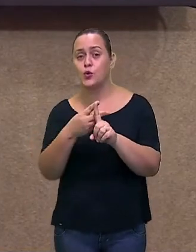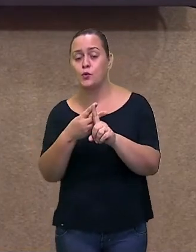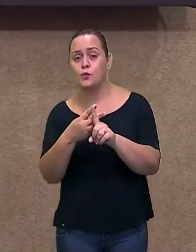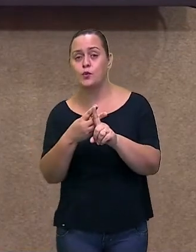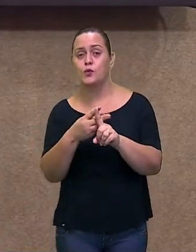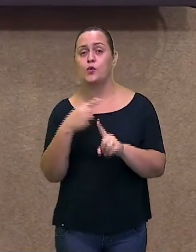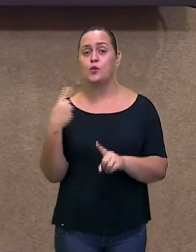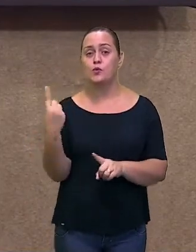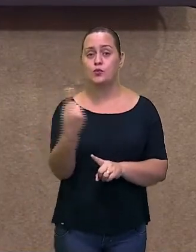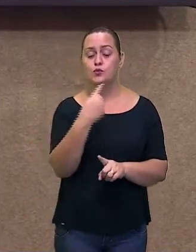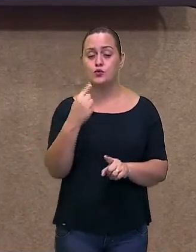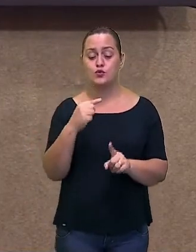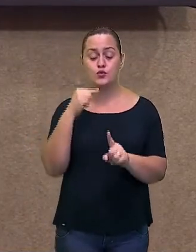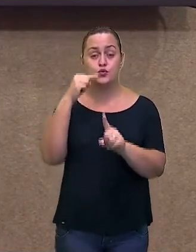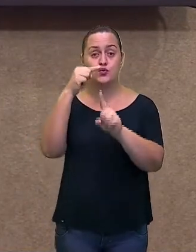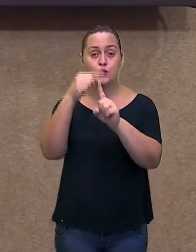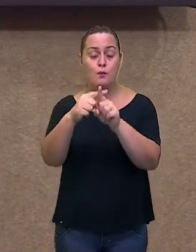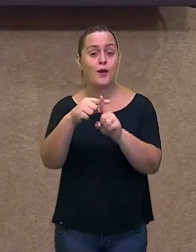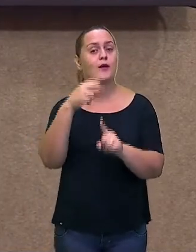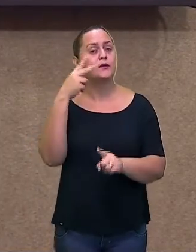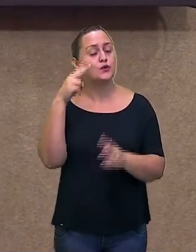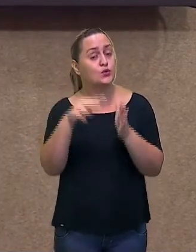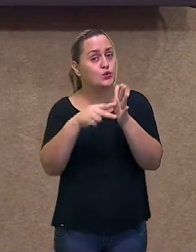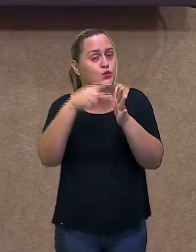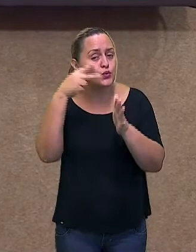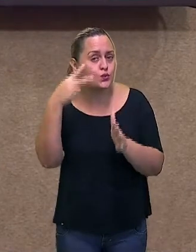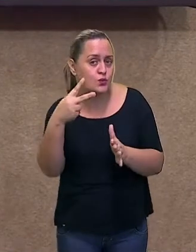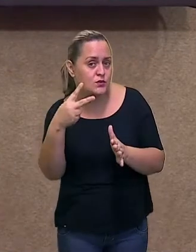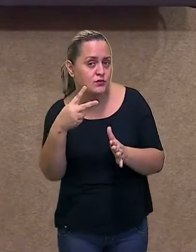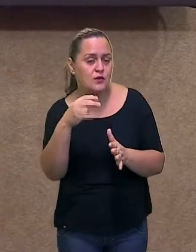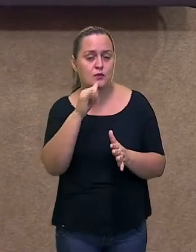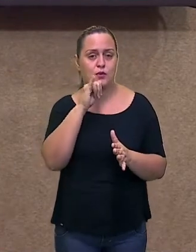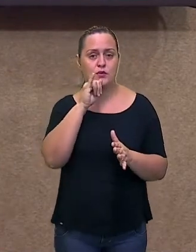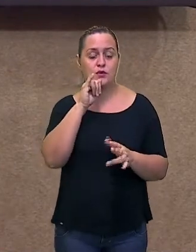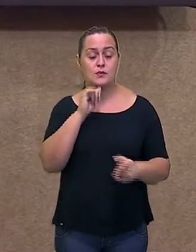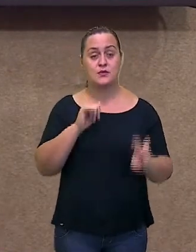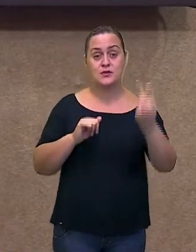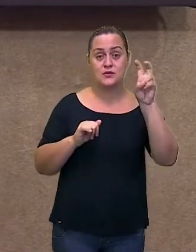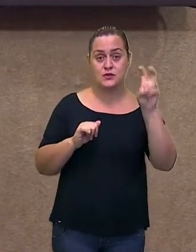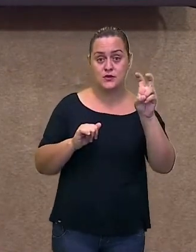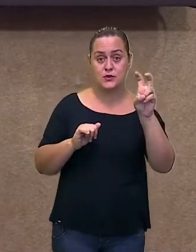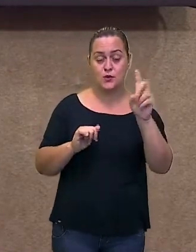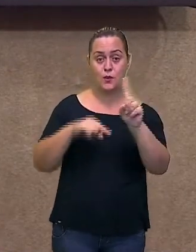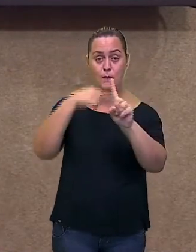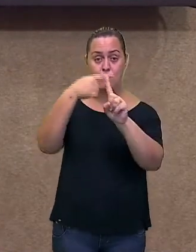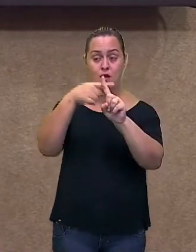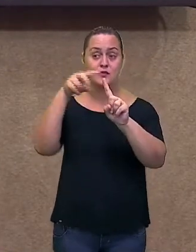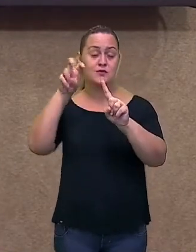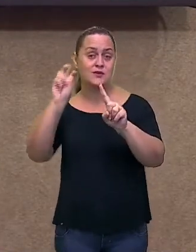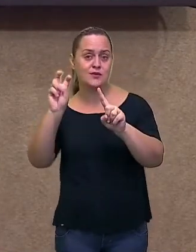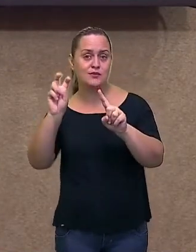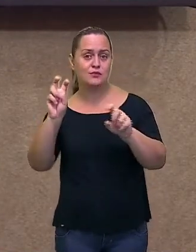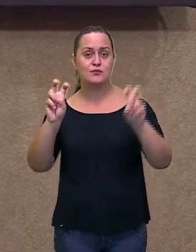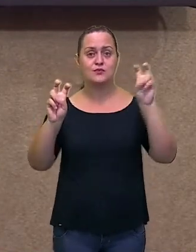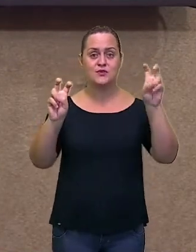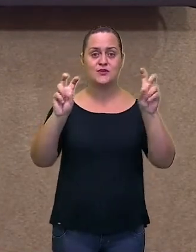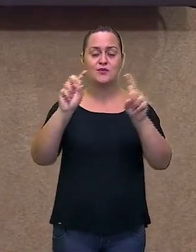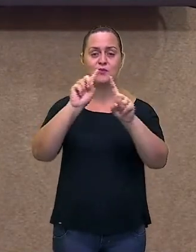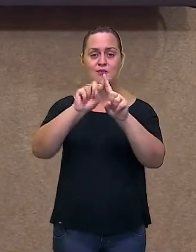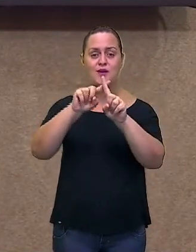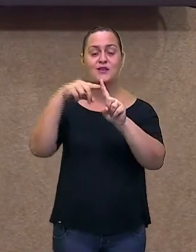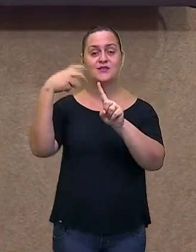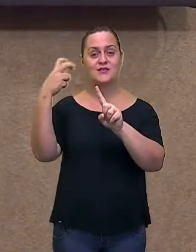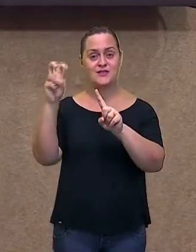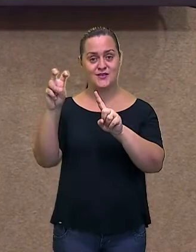os cinco duas vezes cinco mais cinco essa conta aí você já sabe